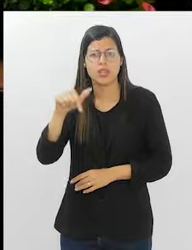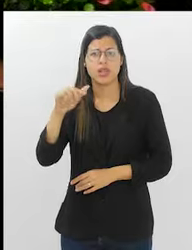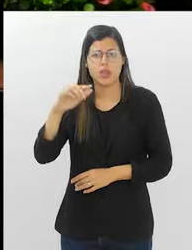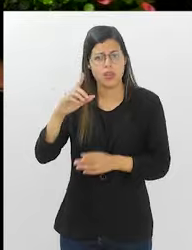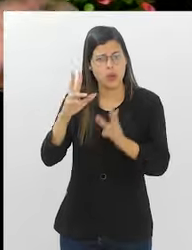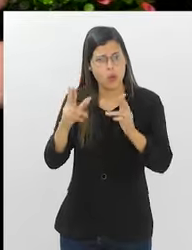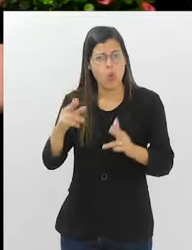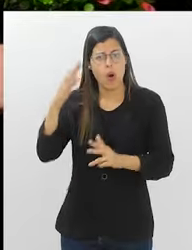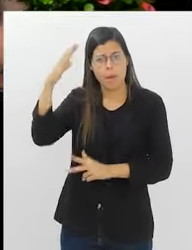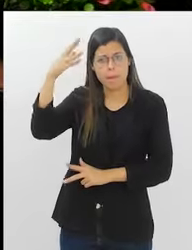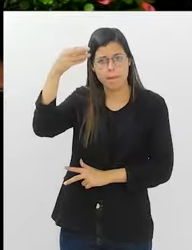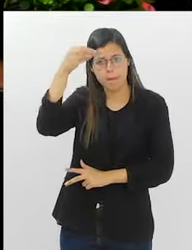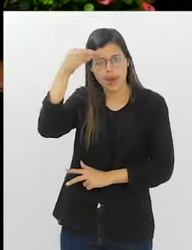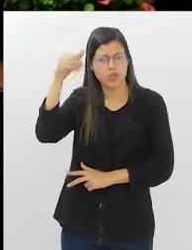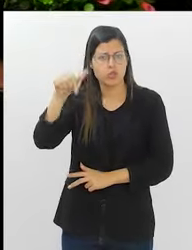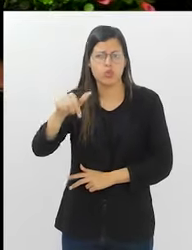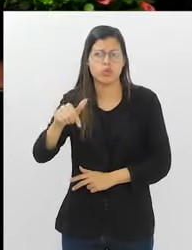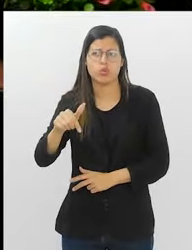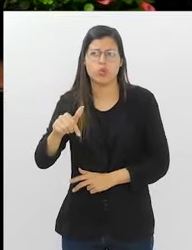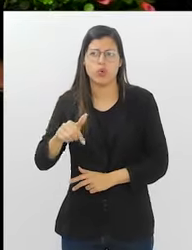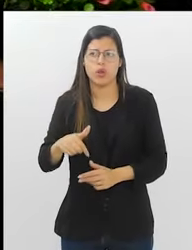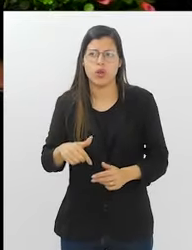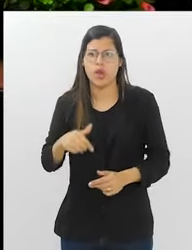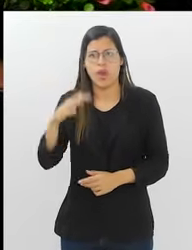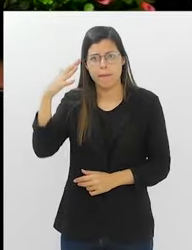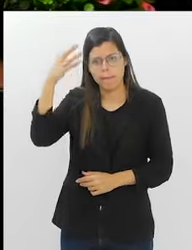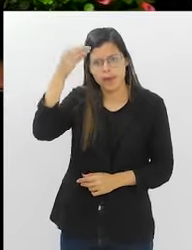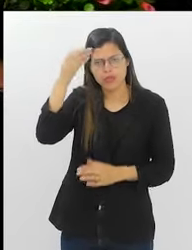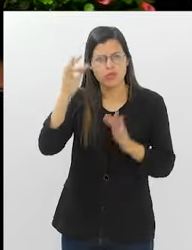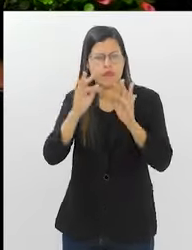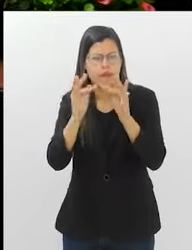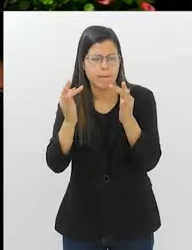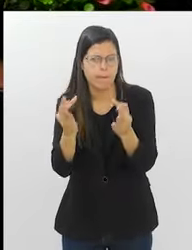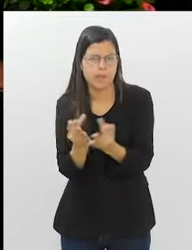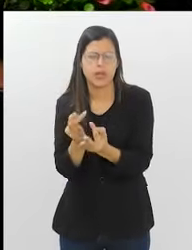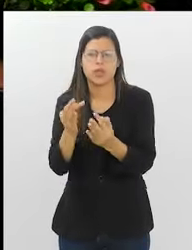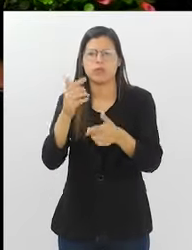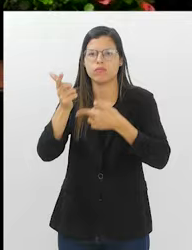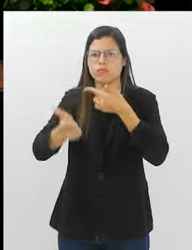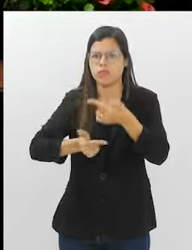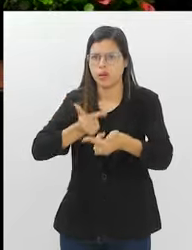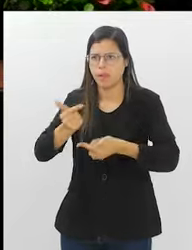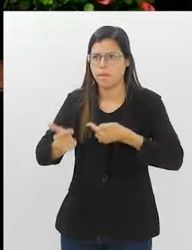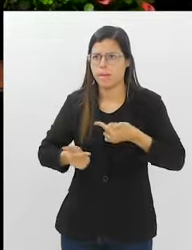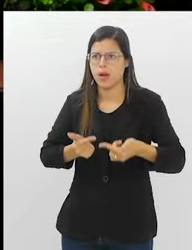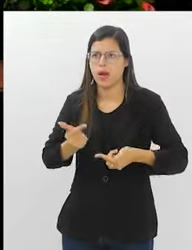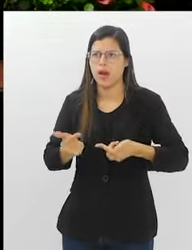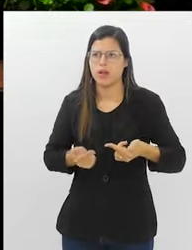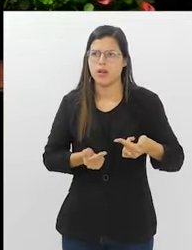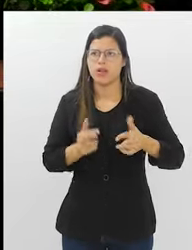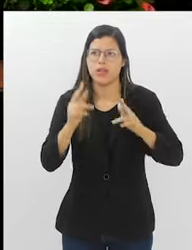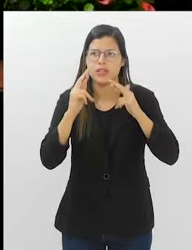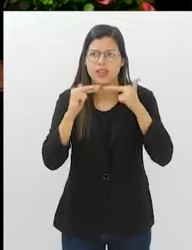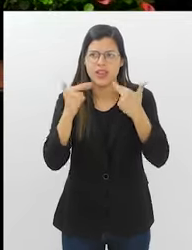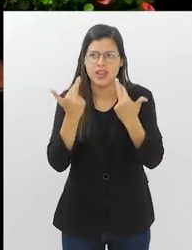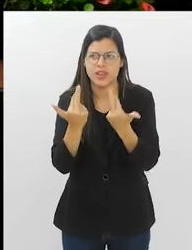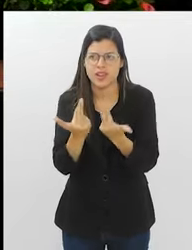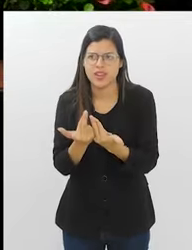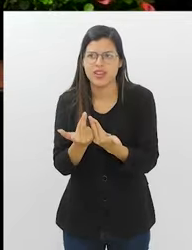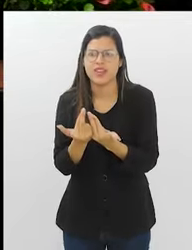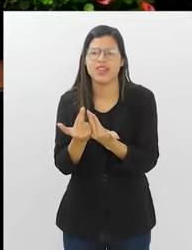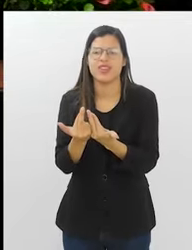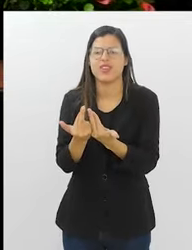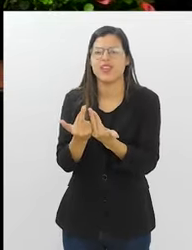É médium 24 horas. Ele não só é médium no centro espírita, é médium na família, é médium no trabalho, é médium nas religiões, na reunião